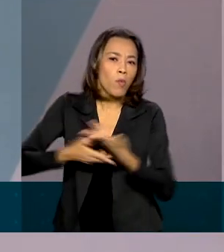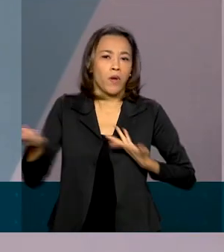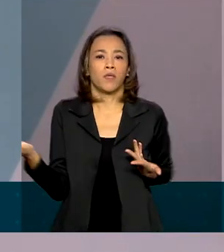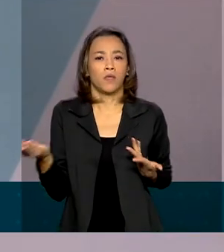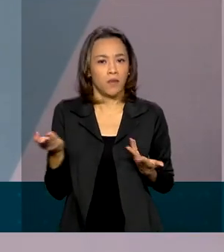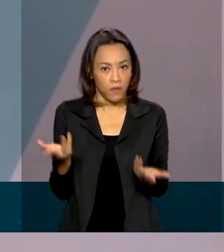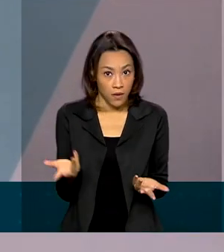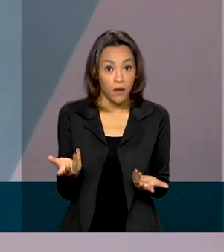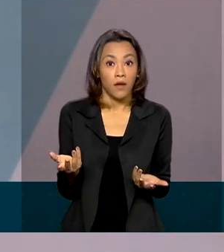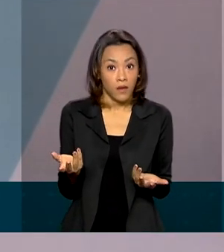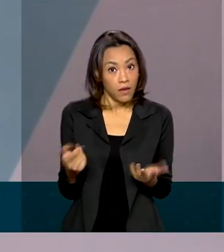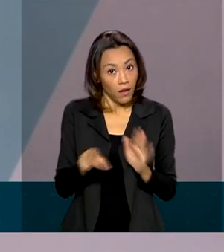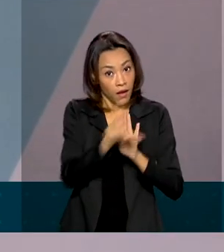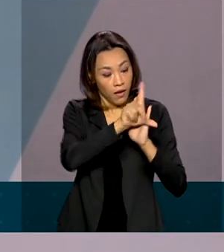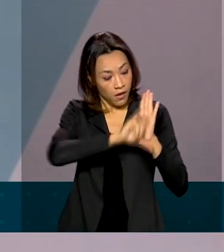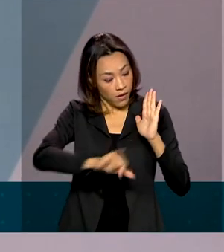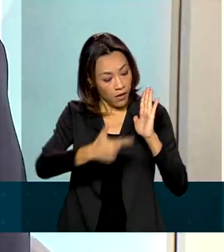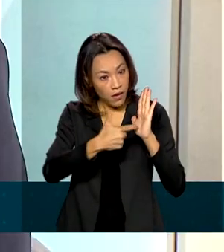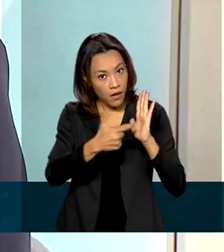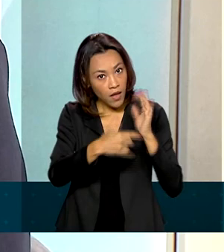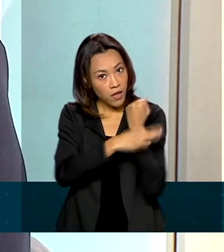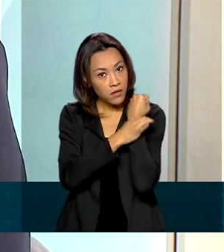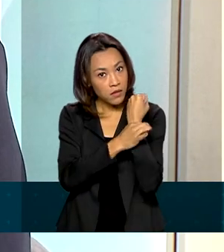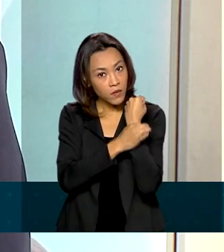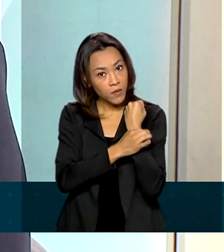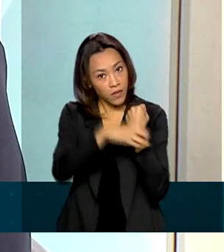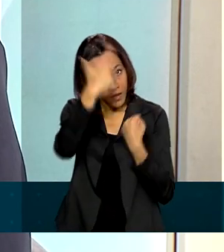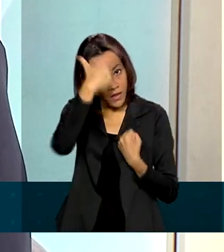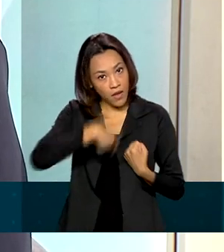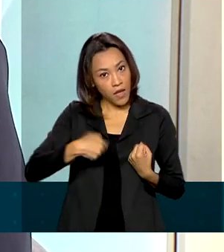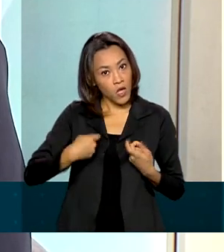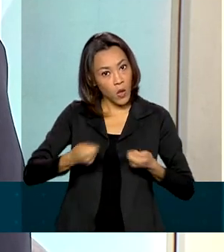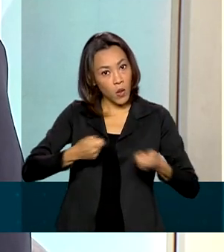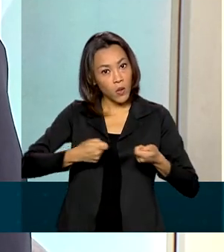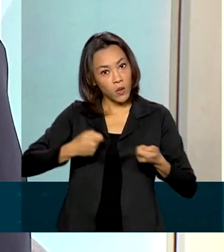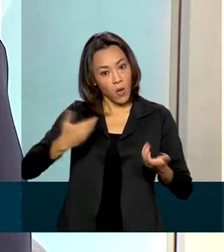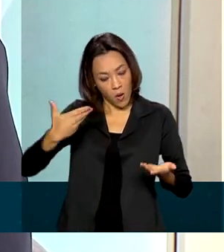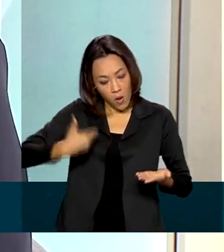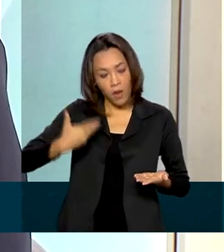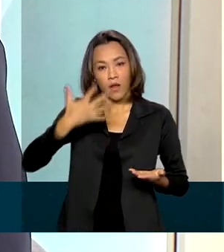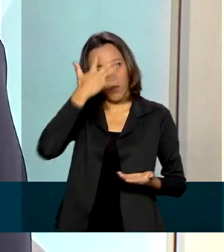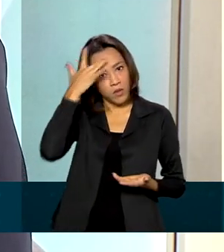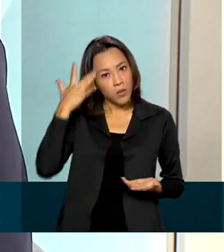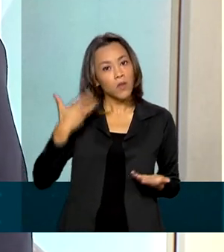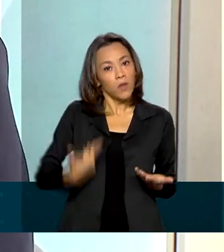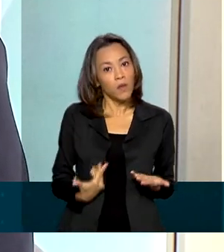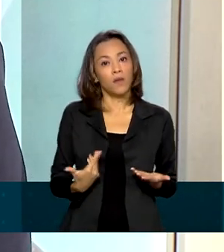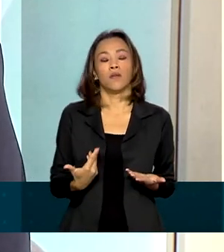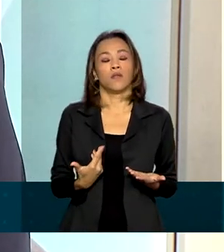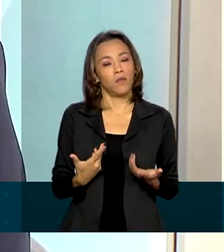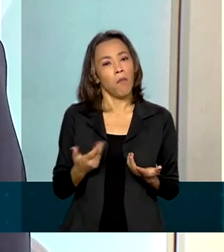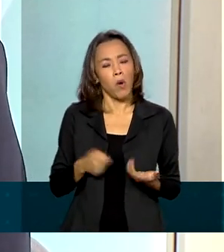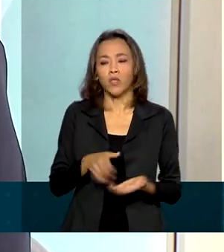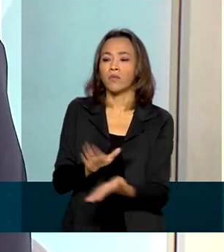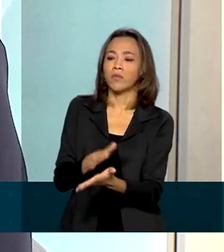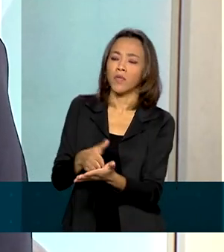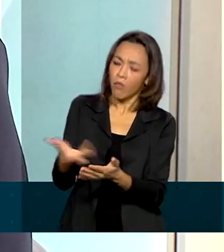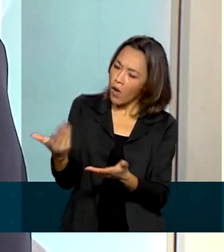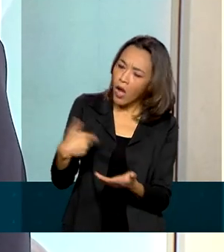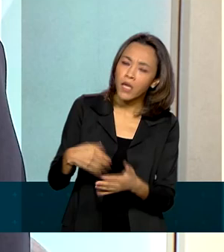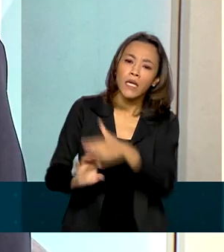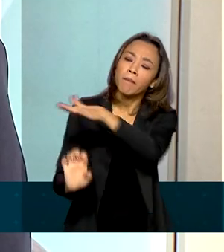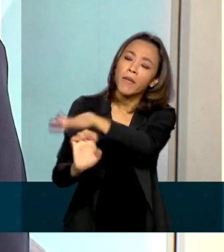E a lei garante que o titular vai comandar isto. Então, o titular hoje, ele pode exigir da empresa